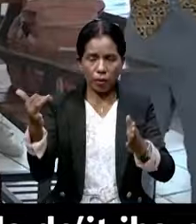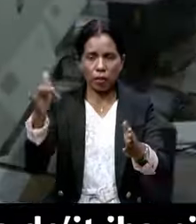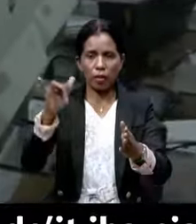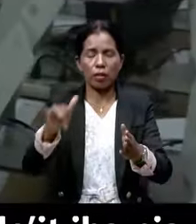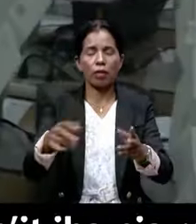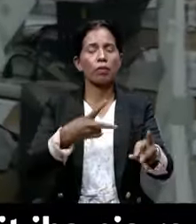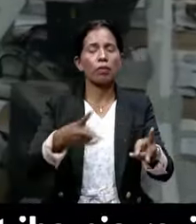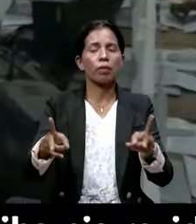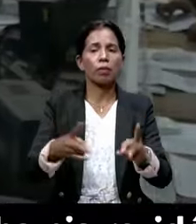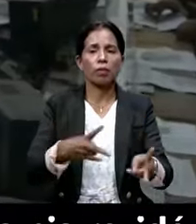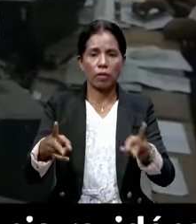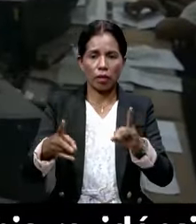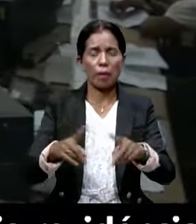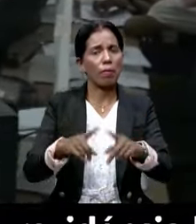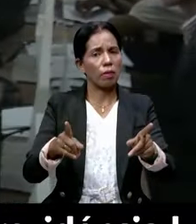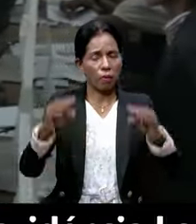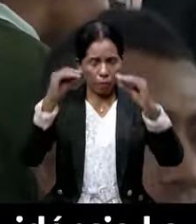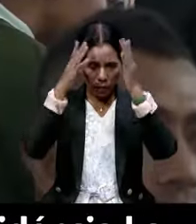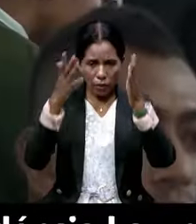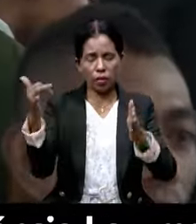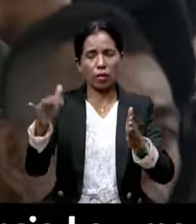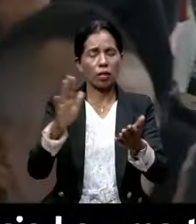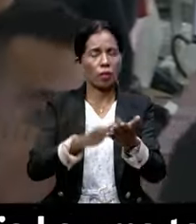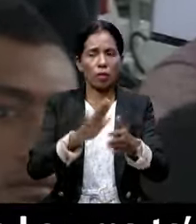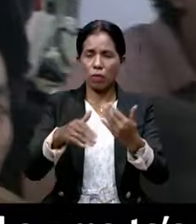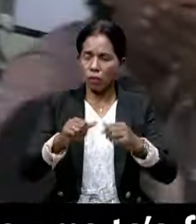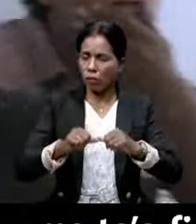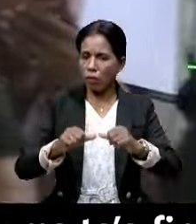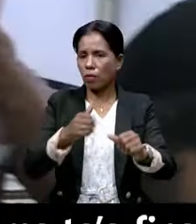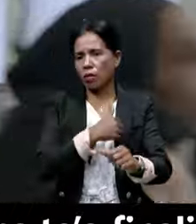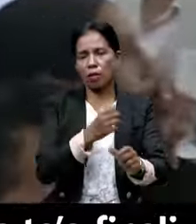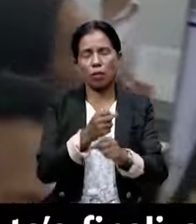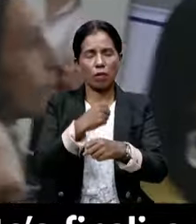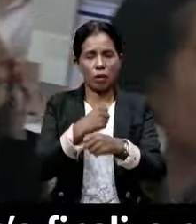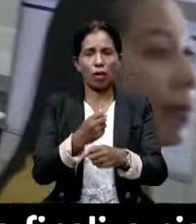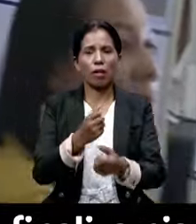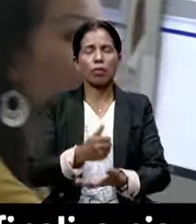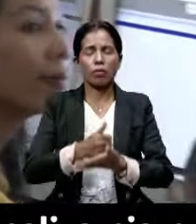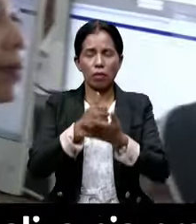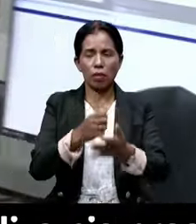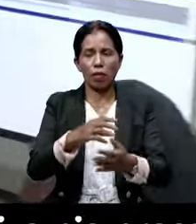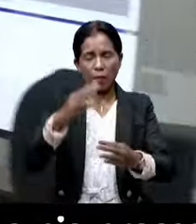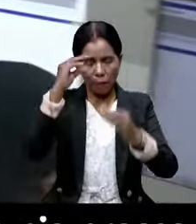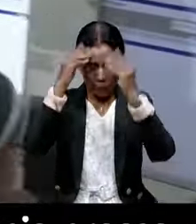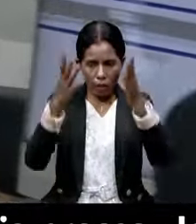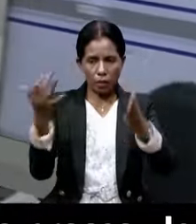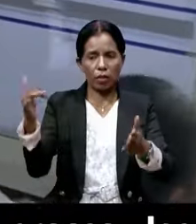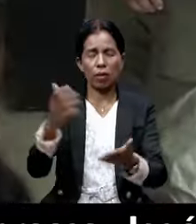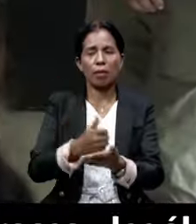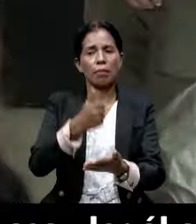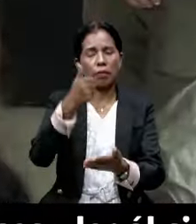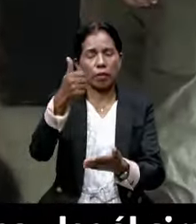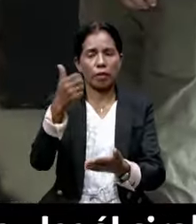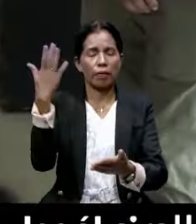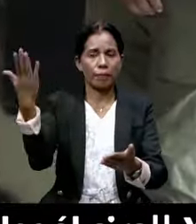segunda fase, mas bem problema professor e a escola Sira Territorio Nacional continua a se dar o que resolve, tamba professor Sira nebe passa a teste candidatura primeira fase,